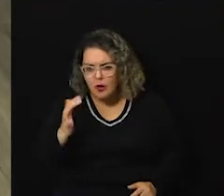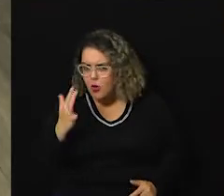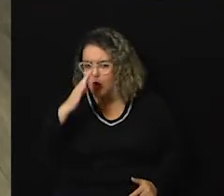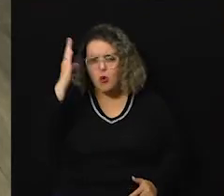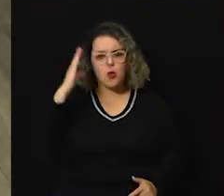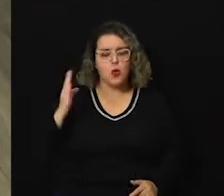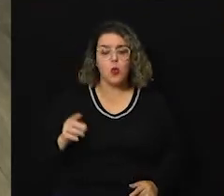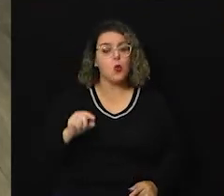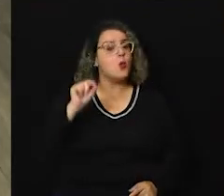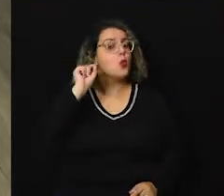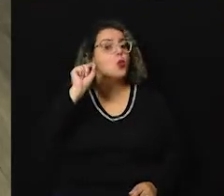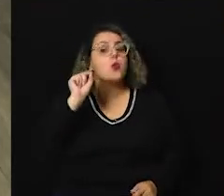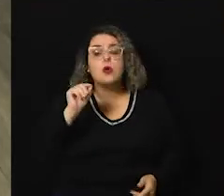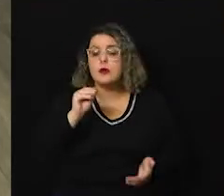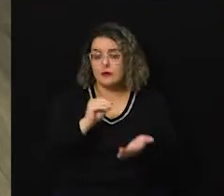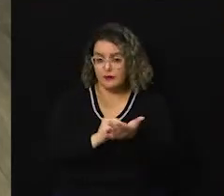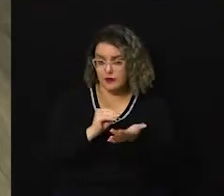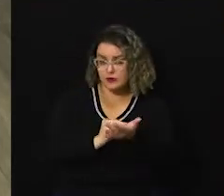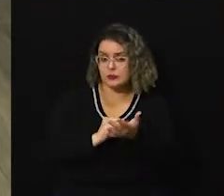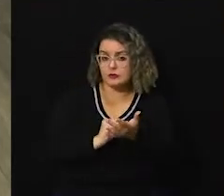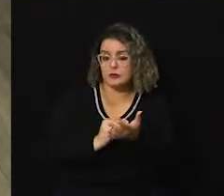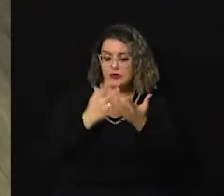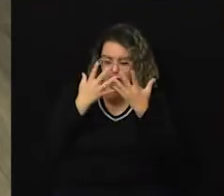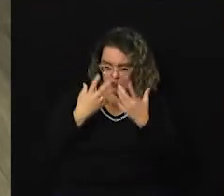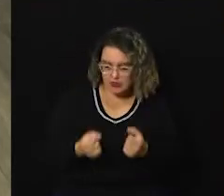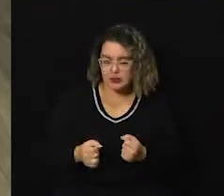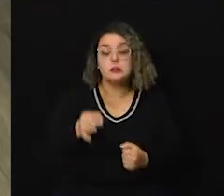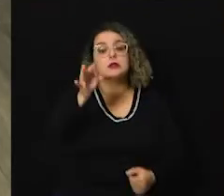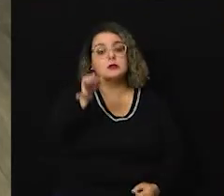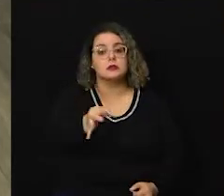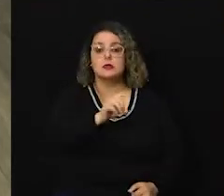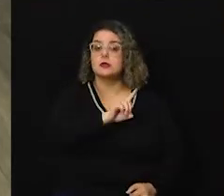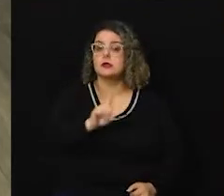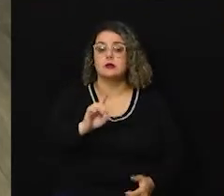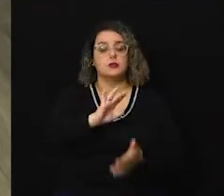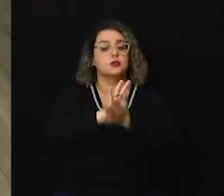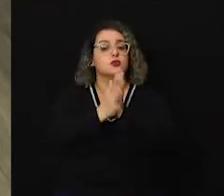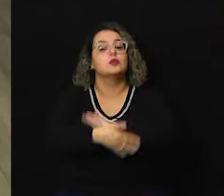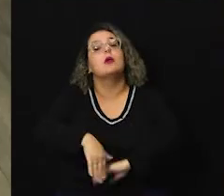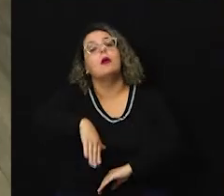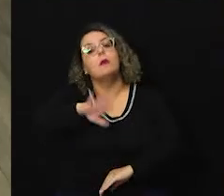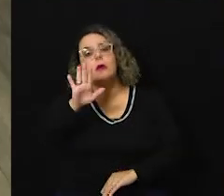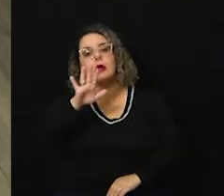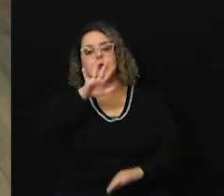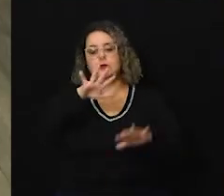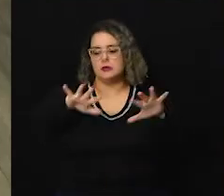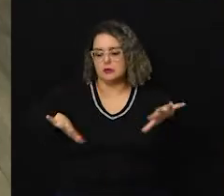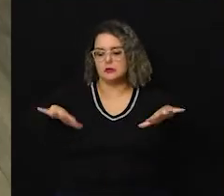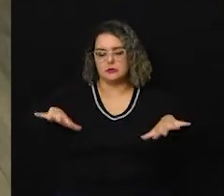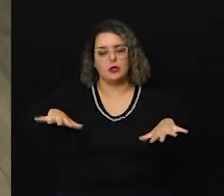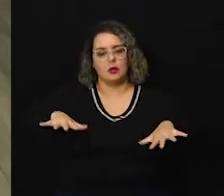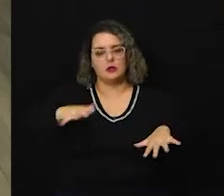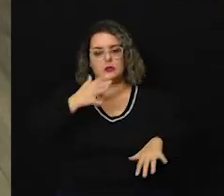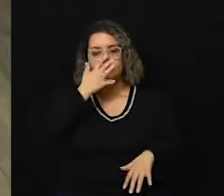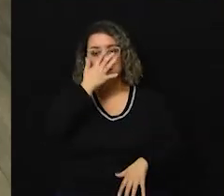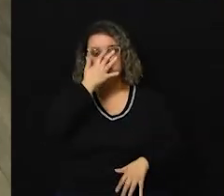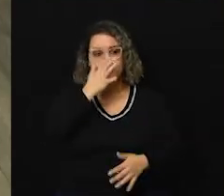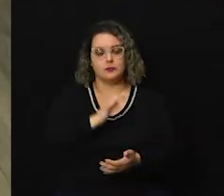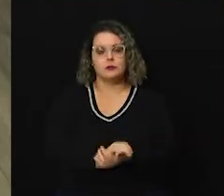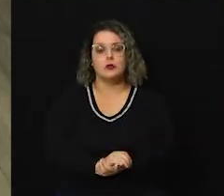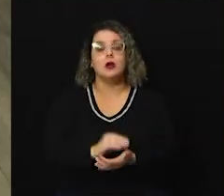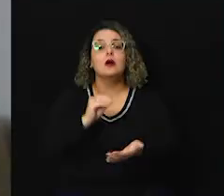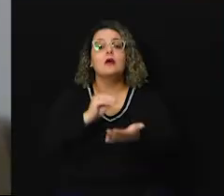aqui no Brasil o que é que está faltando para a gente acertar e não destruir ainda mais as nossas regiões eu